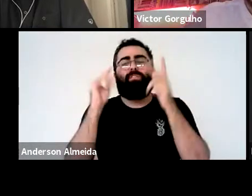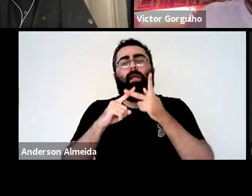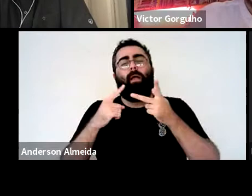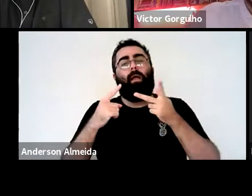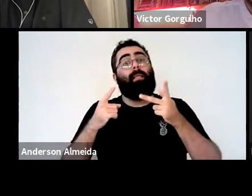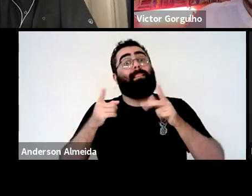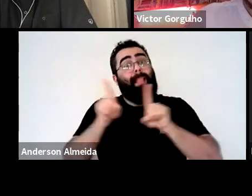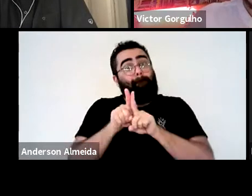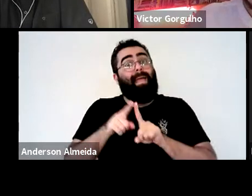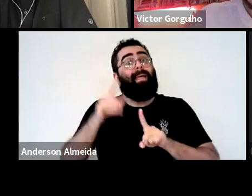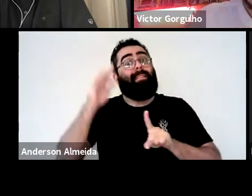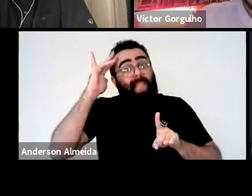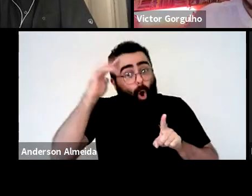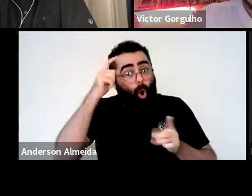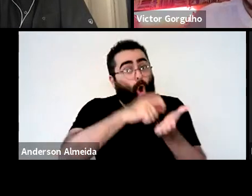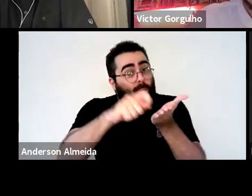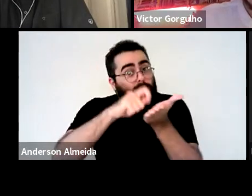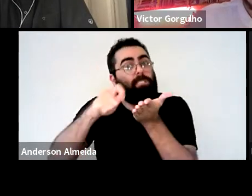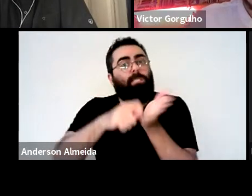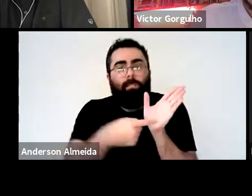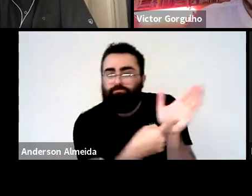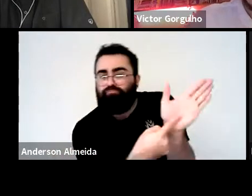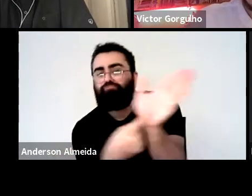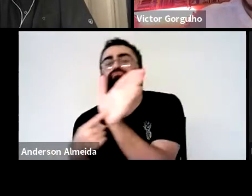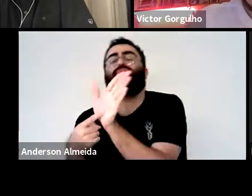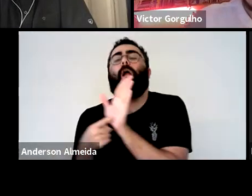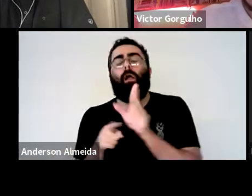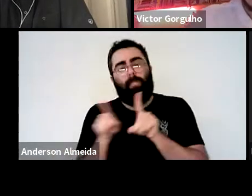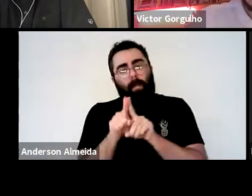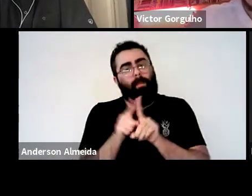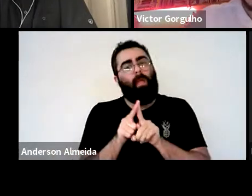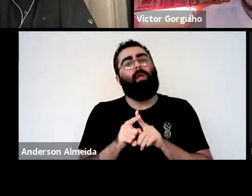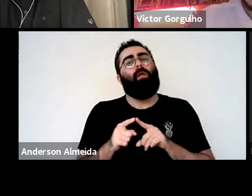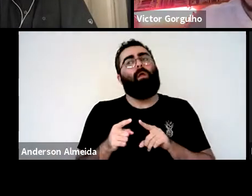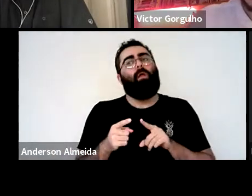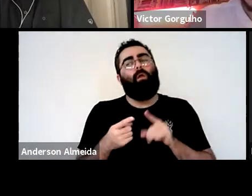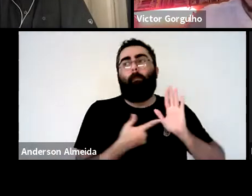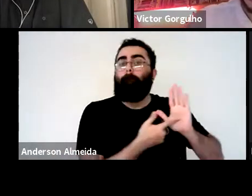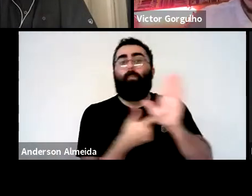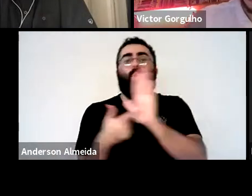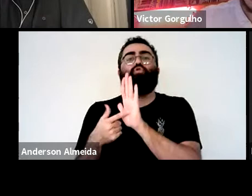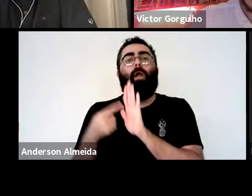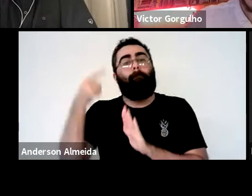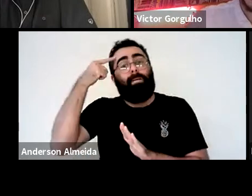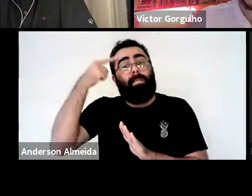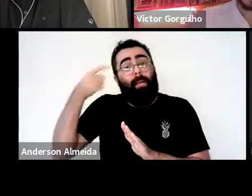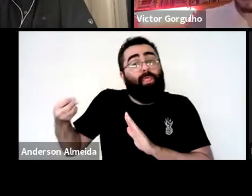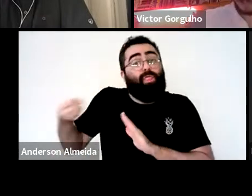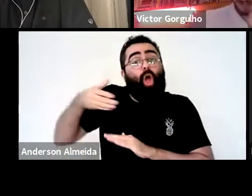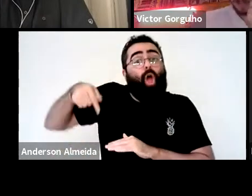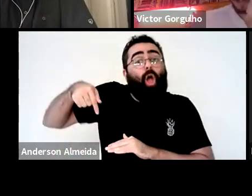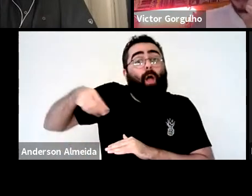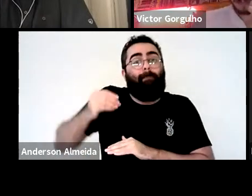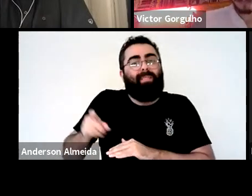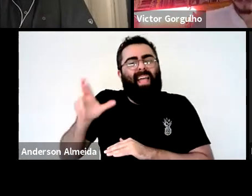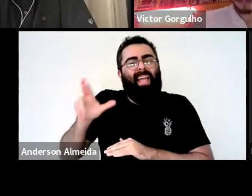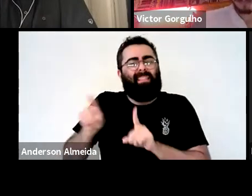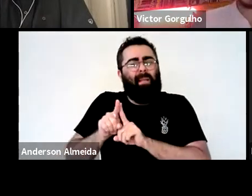tem também a ver com essa ideia de confrontar diretamente o pensamento moderno e todas essas leis e ordens que